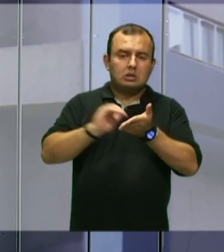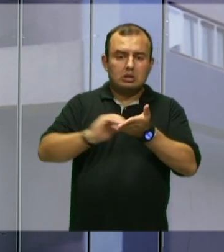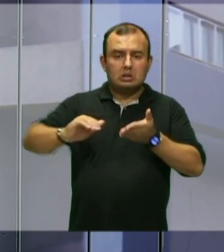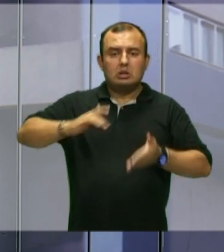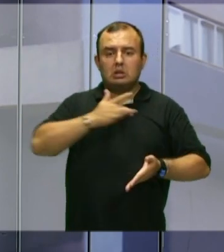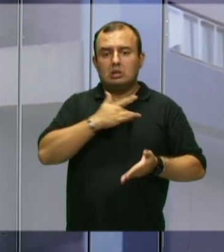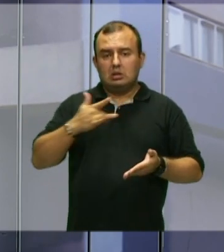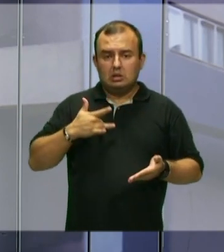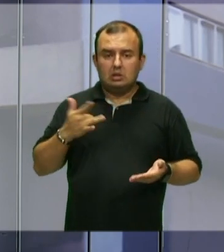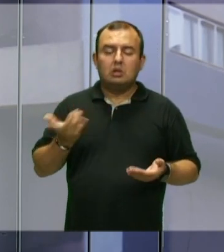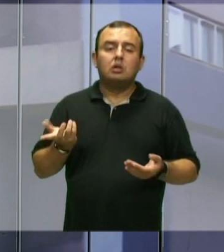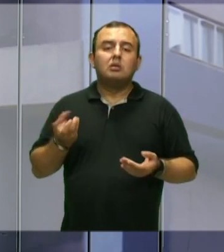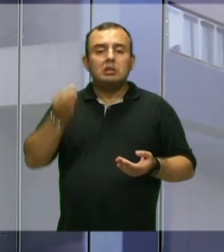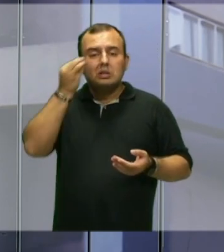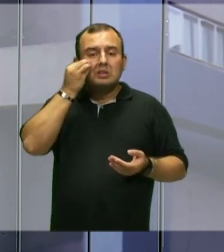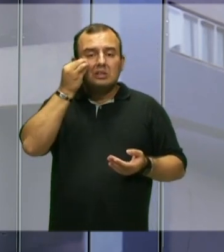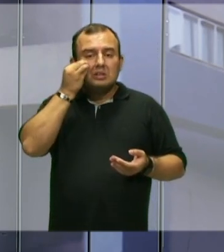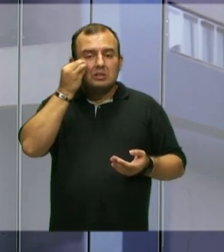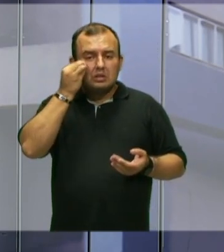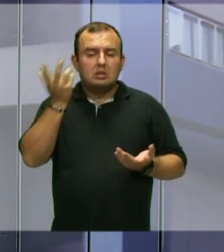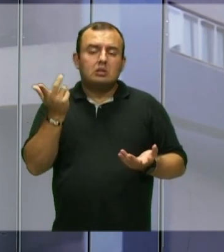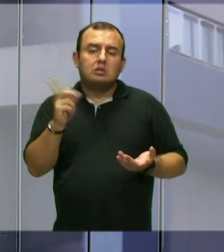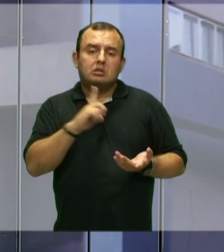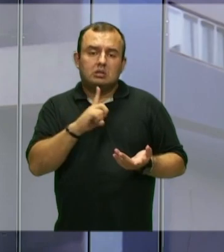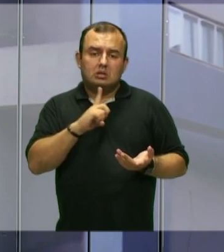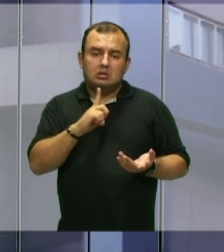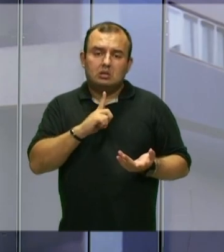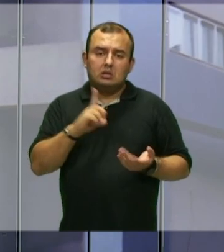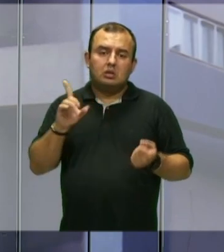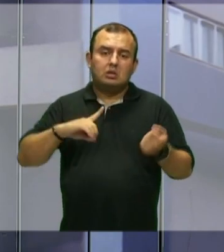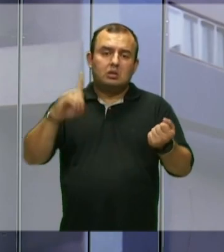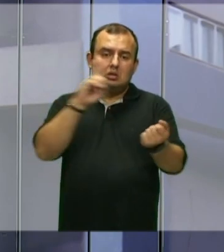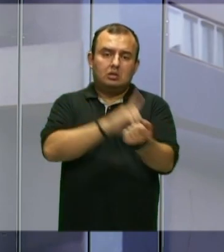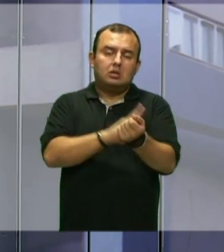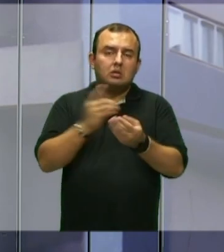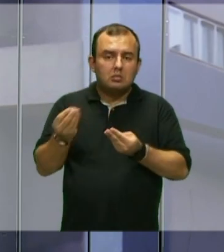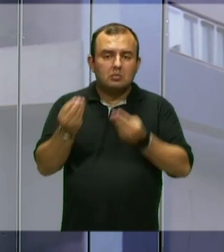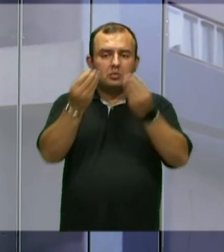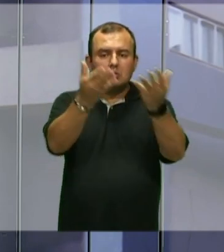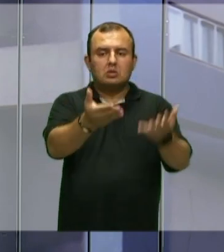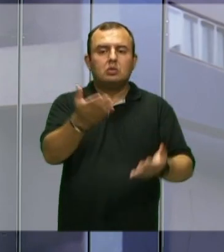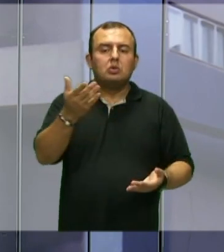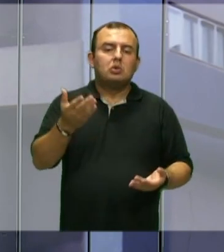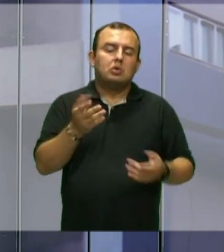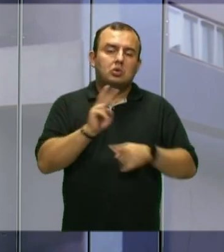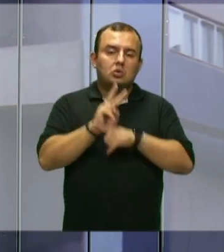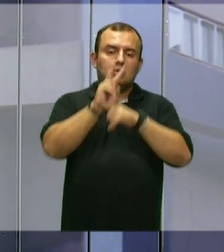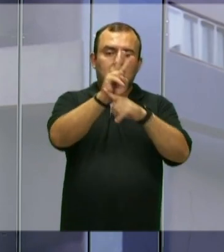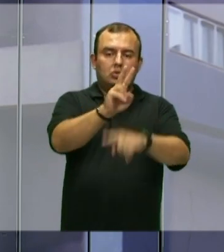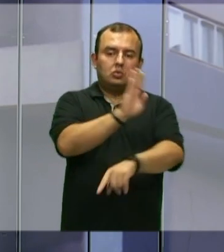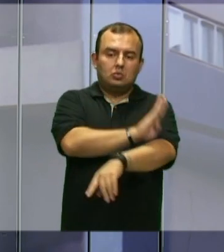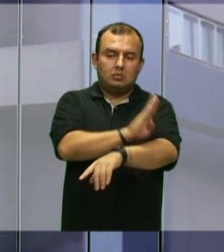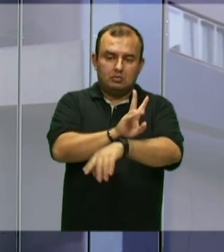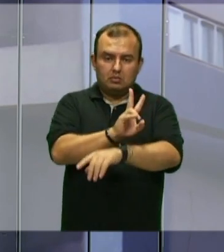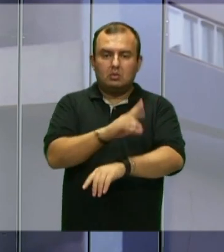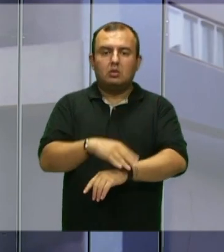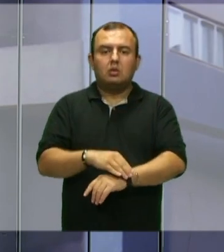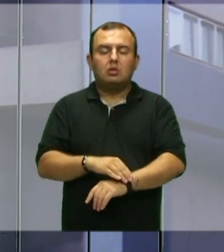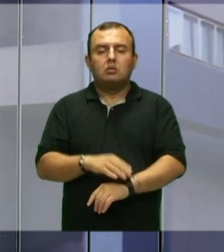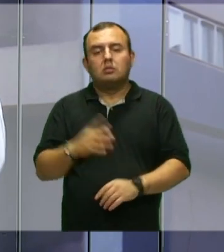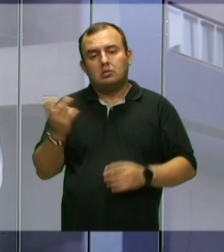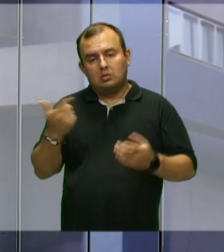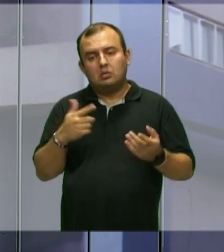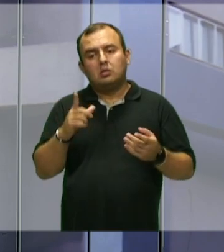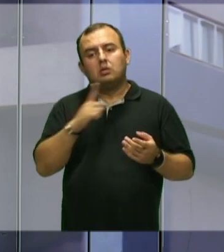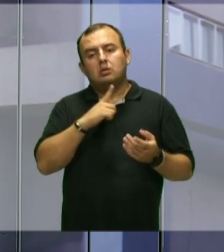ele tem alguns testes de dengue para fornecer ao município, emprestar ao município de Barra Velha, então logo a